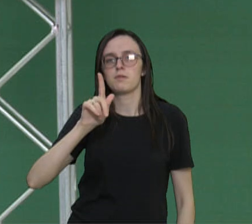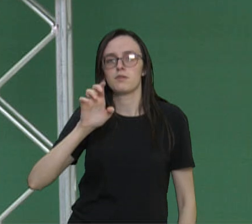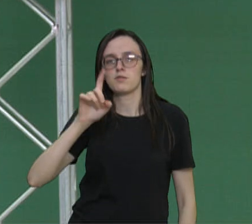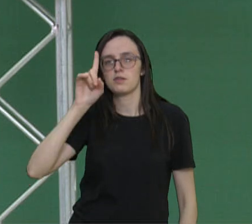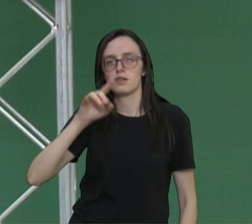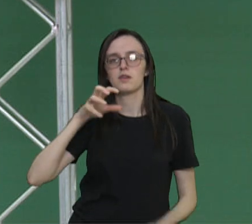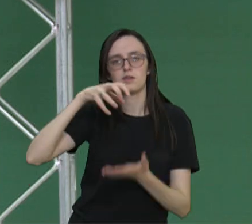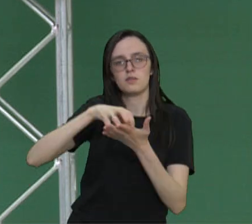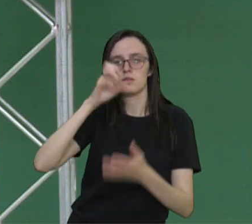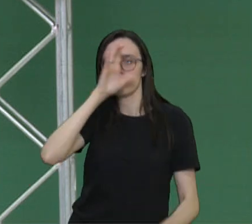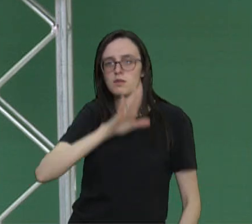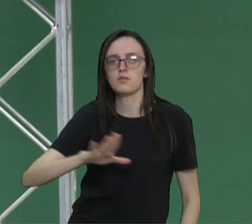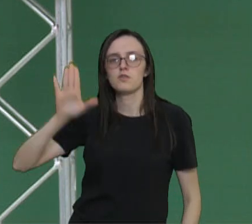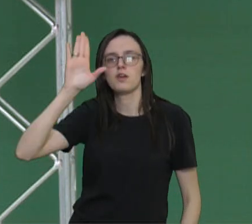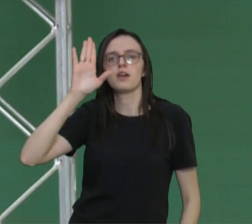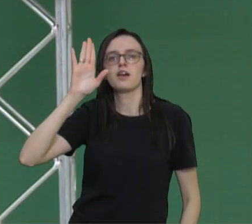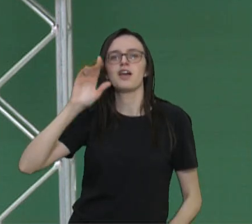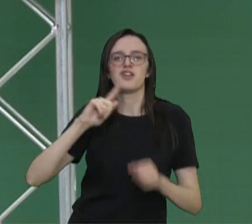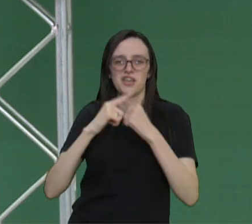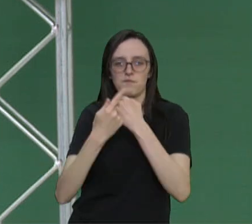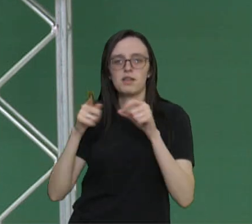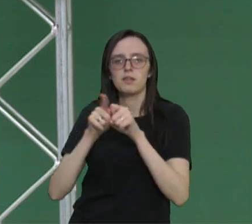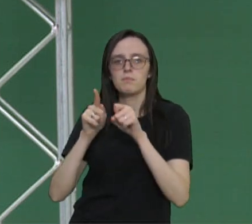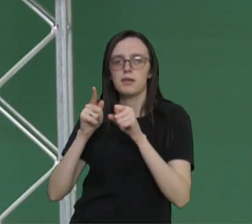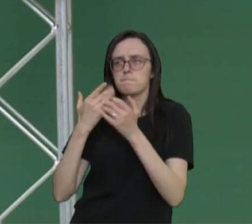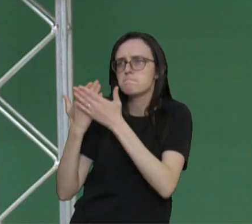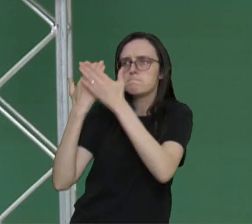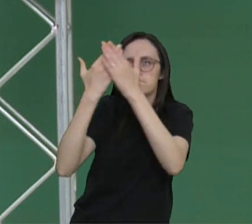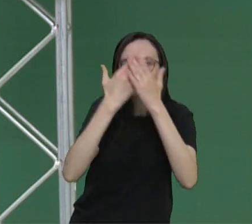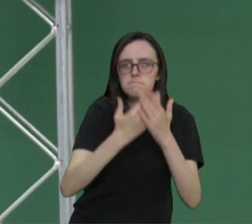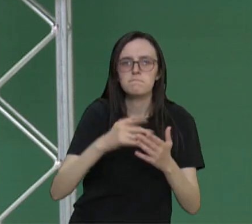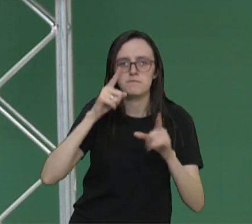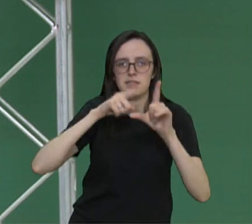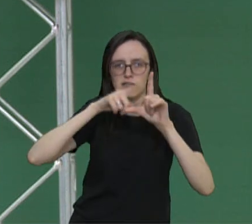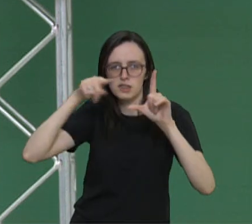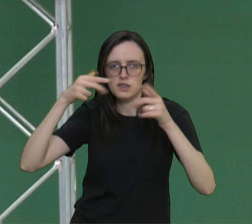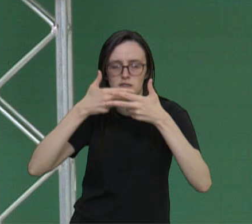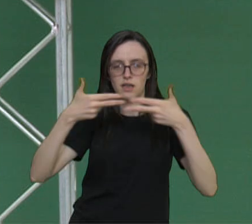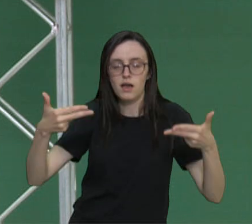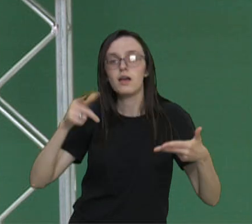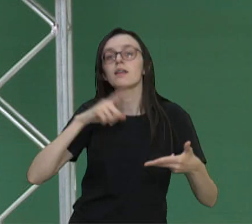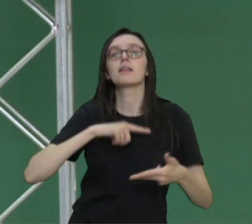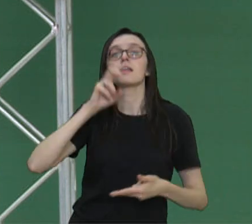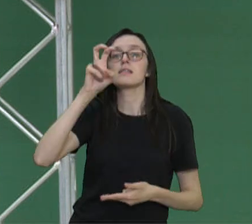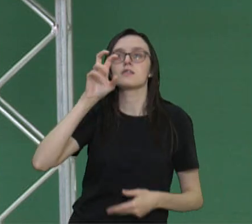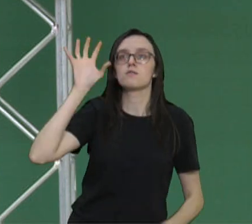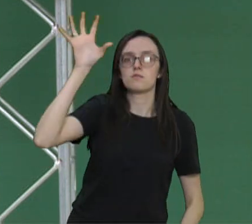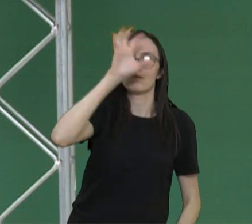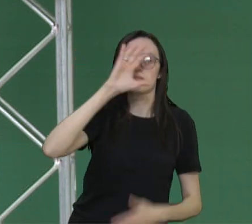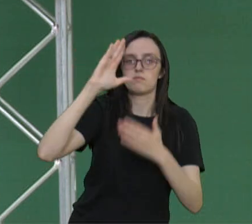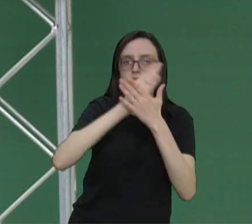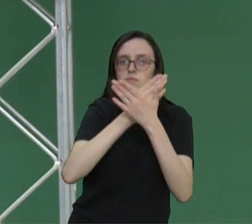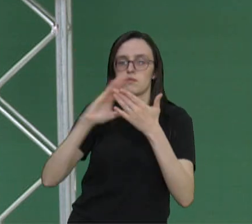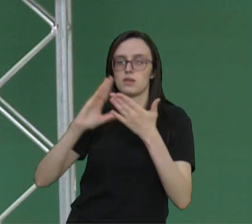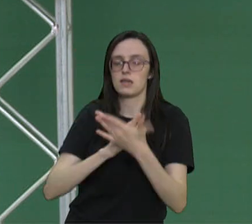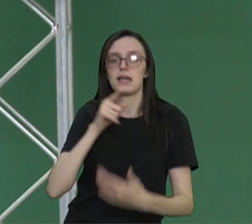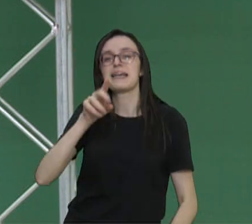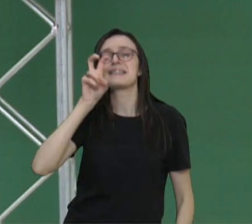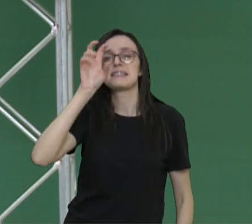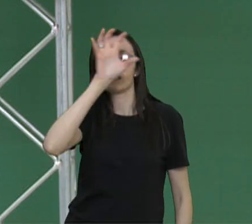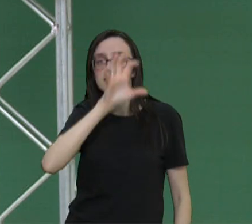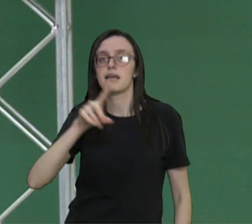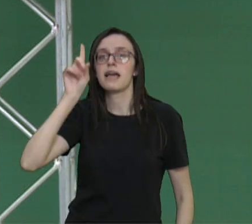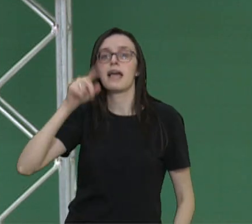Instituto Brasileiro de Geografia e Estatística, ele divide o Brasil em 5 regiões. Essa divisão é uma divisão